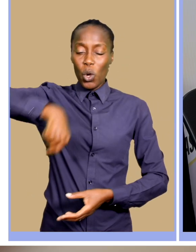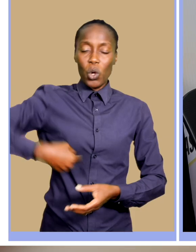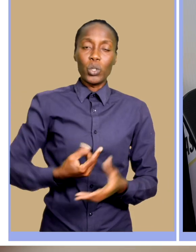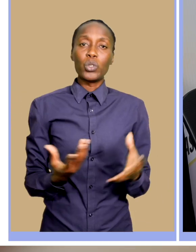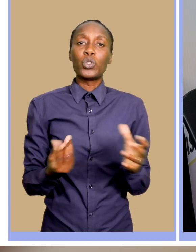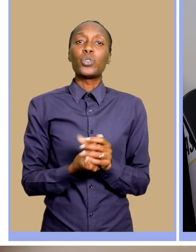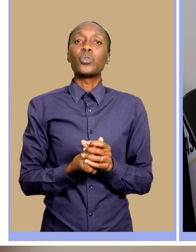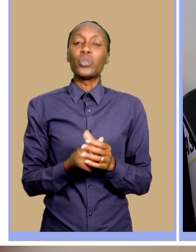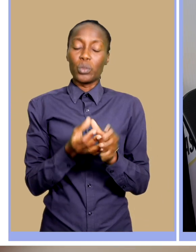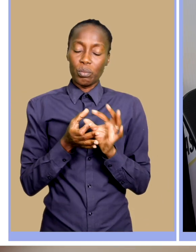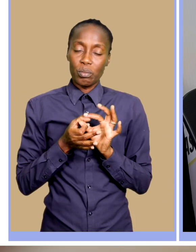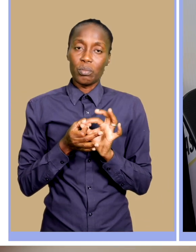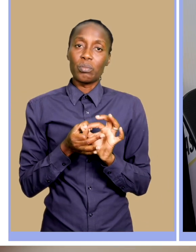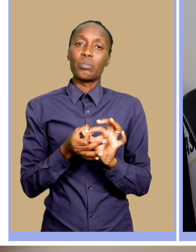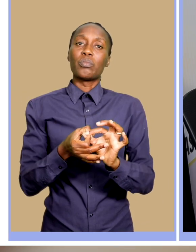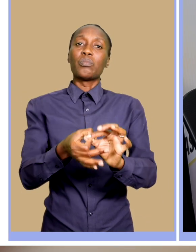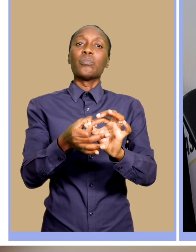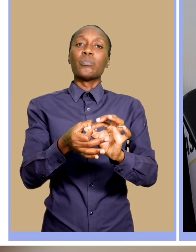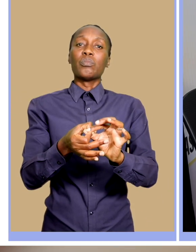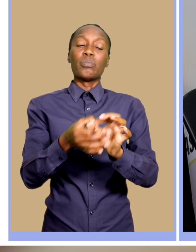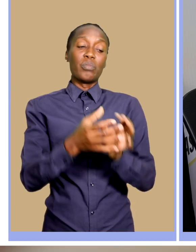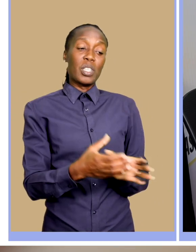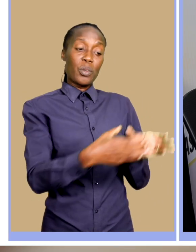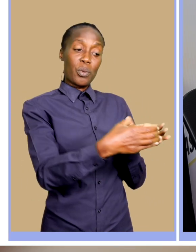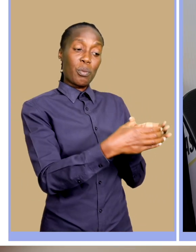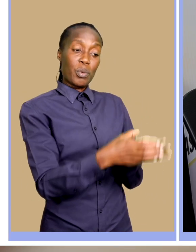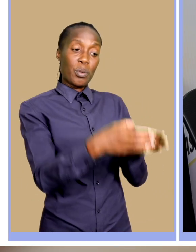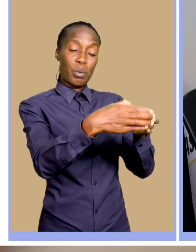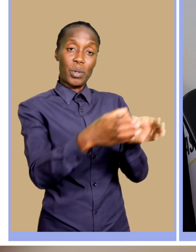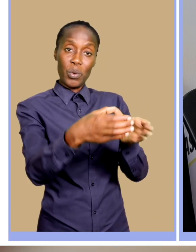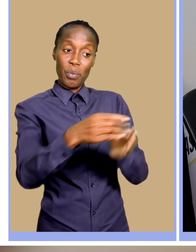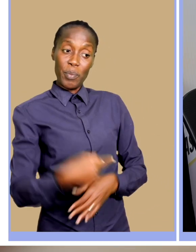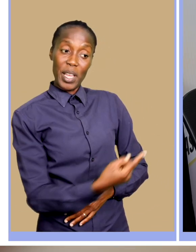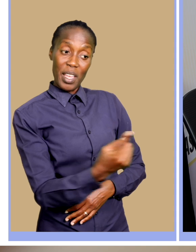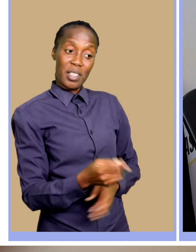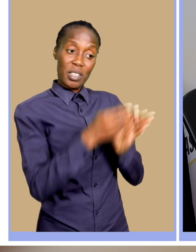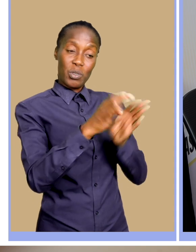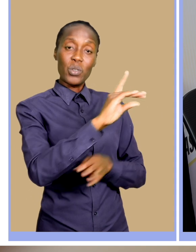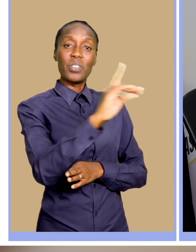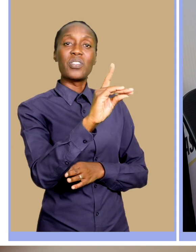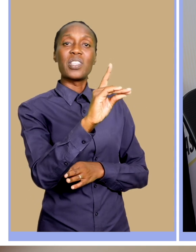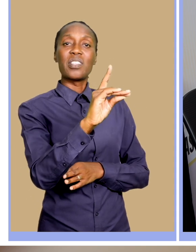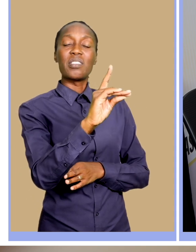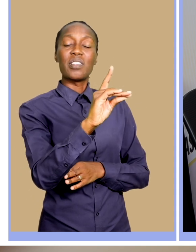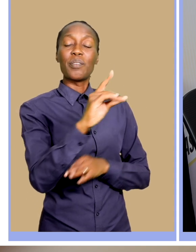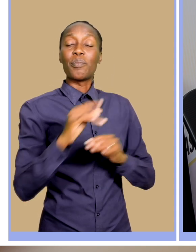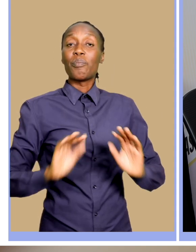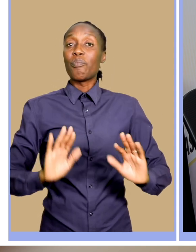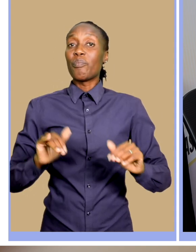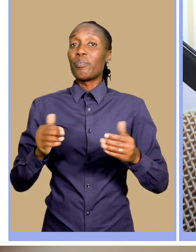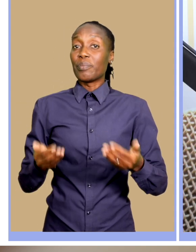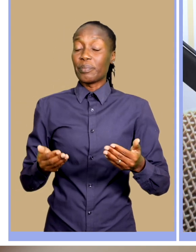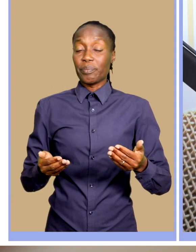efetiva aos grupos que têm necessidades especiais ou necessidades específicas. E outro aspecto é